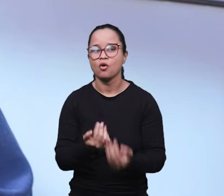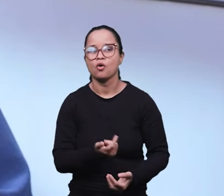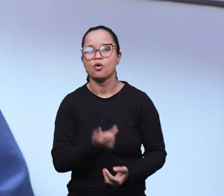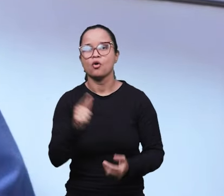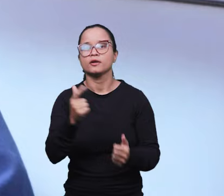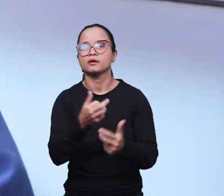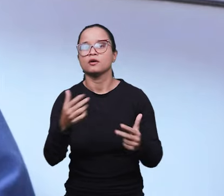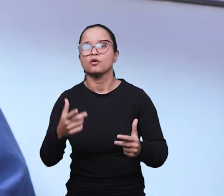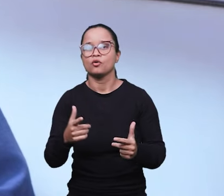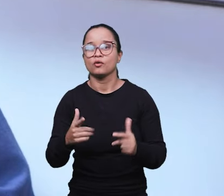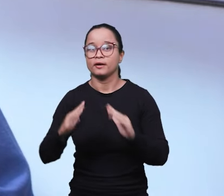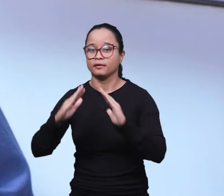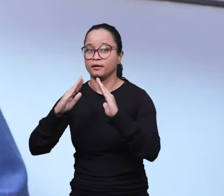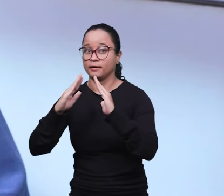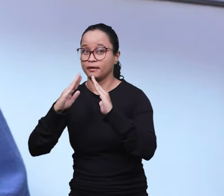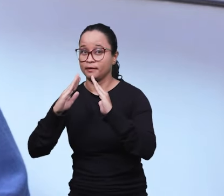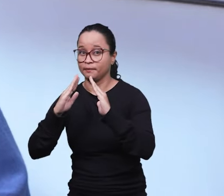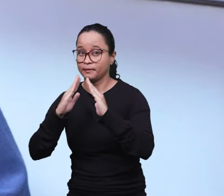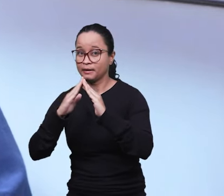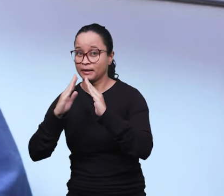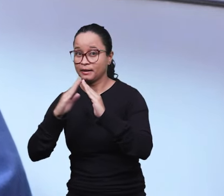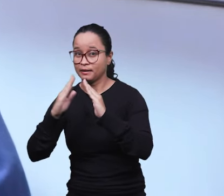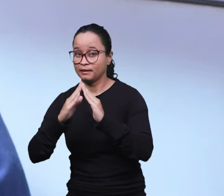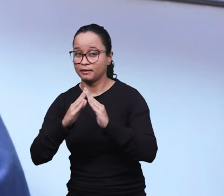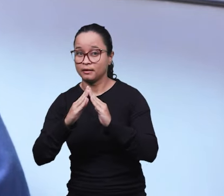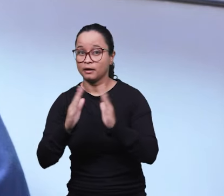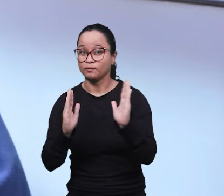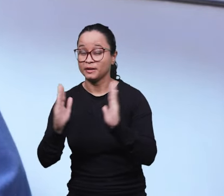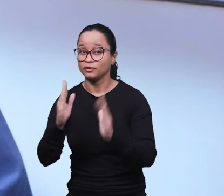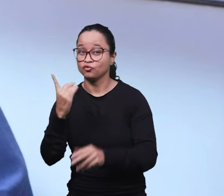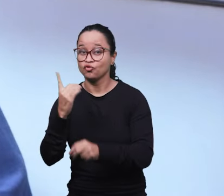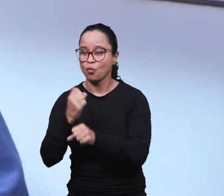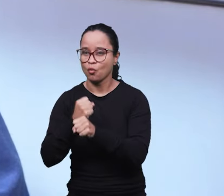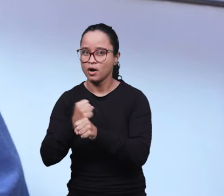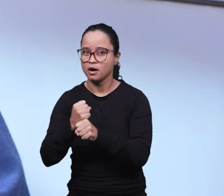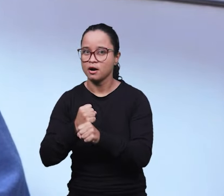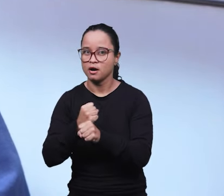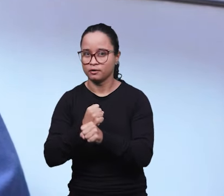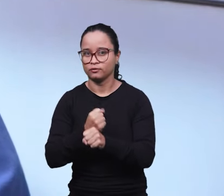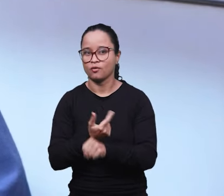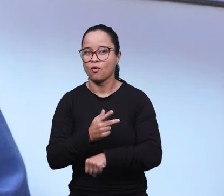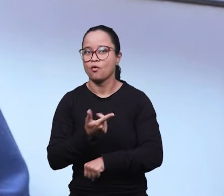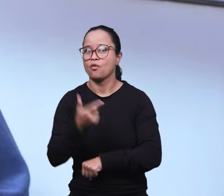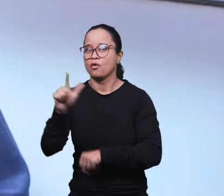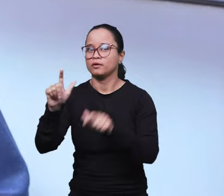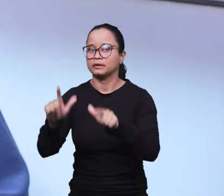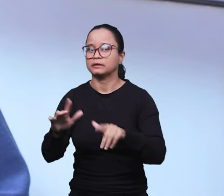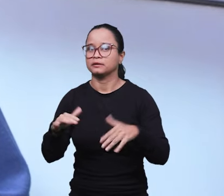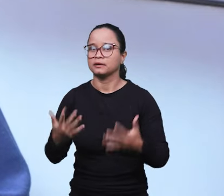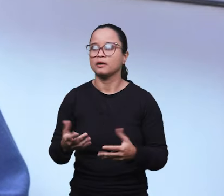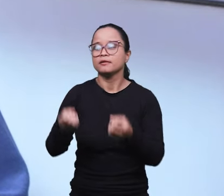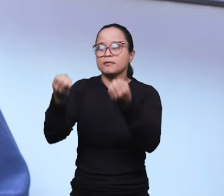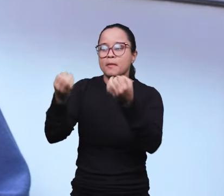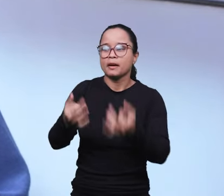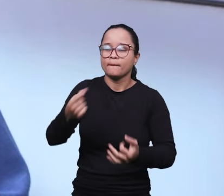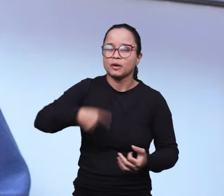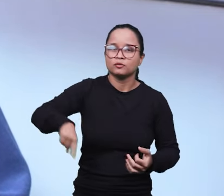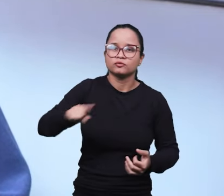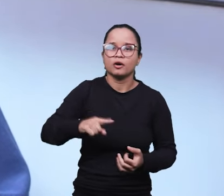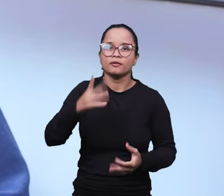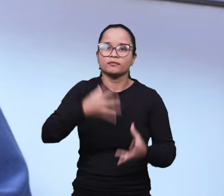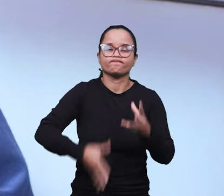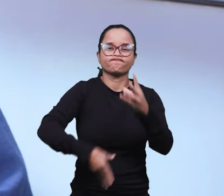fora por um período de um ano Vitória fala para nós Quais foram as contribuições do intercâmbio